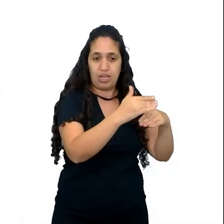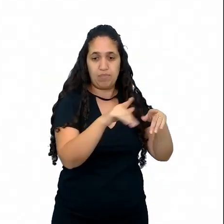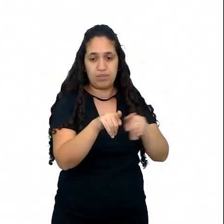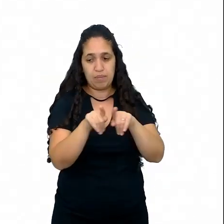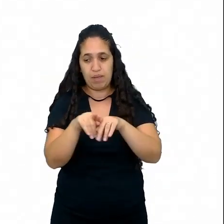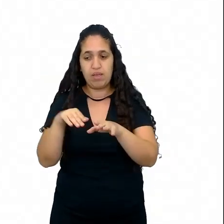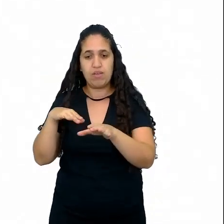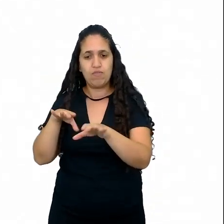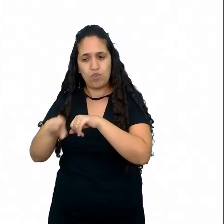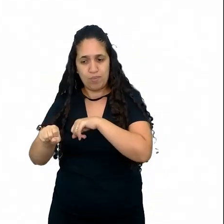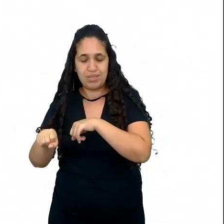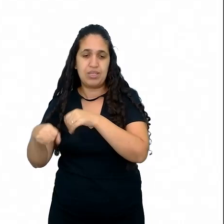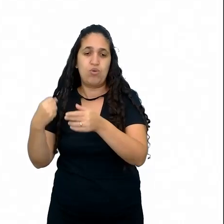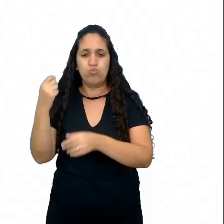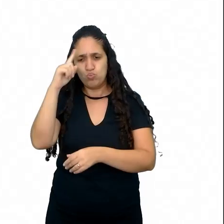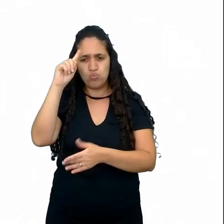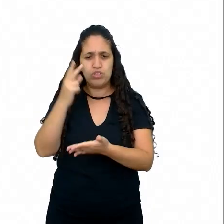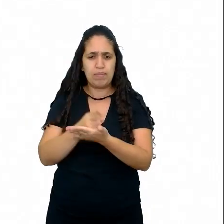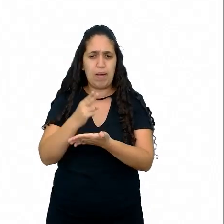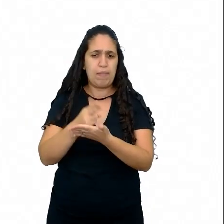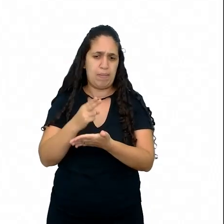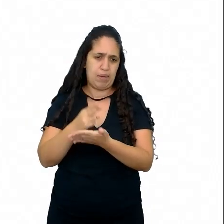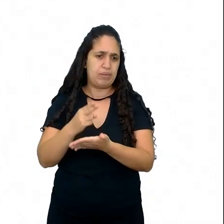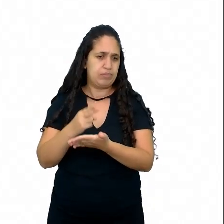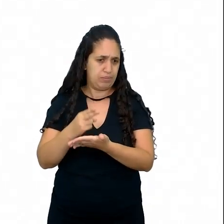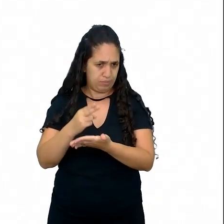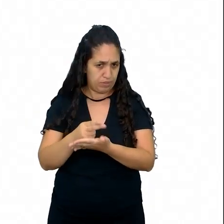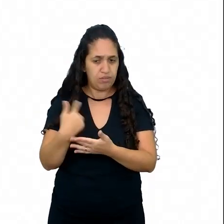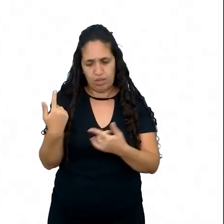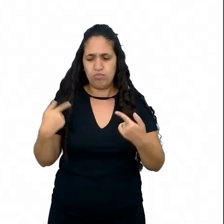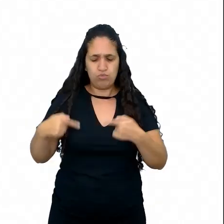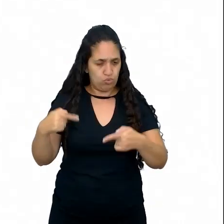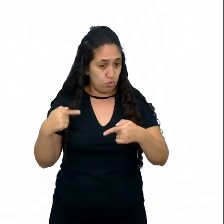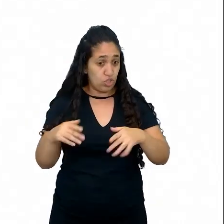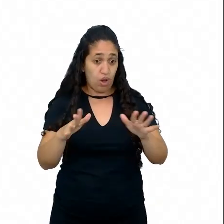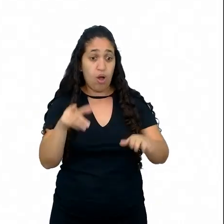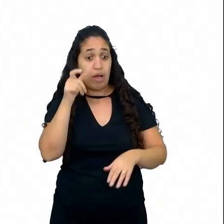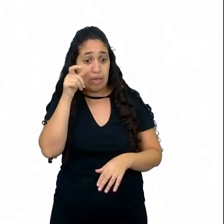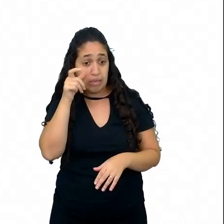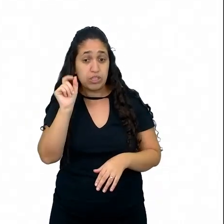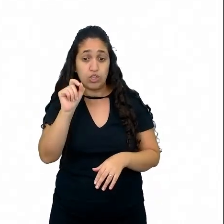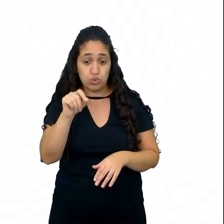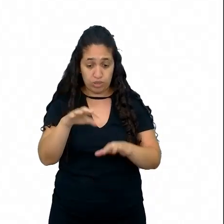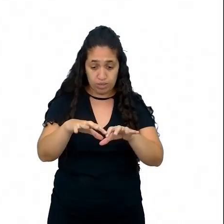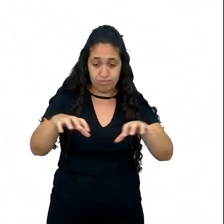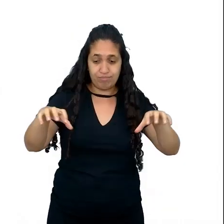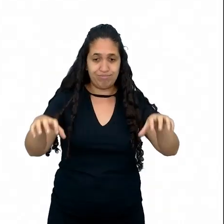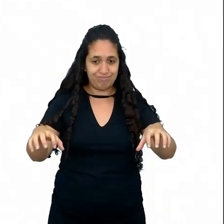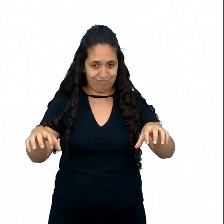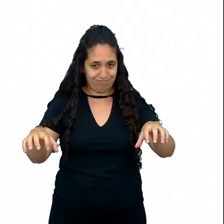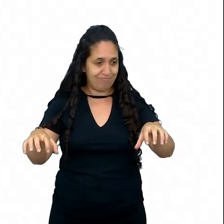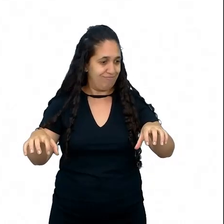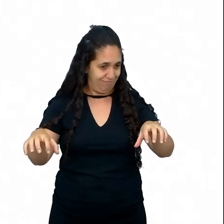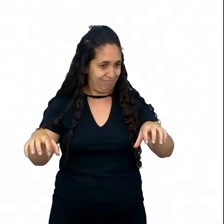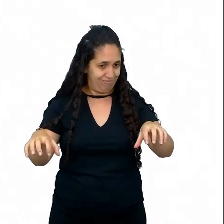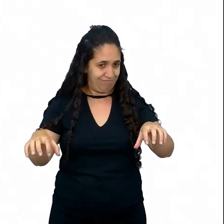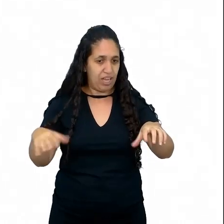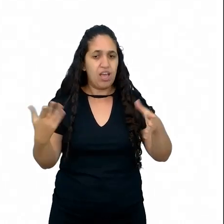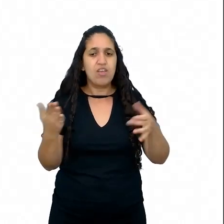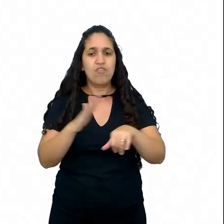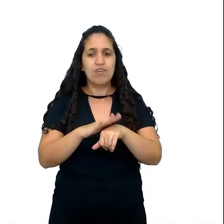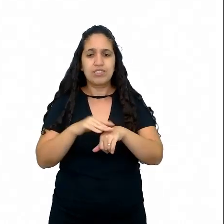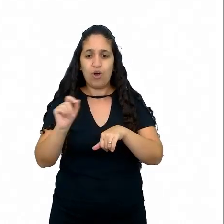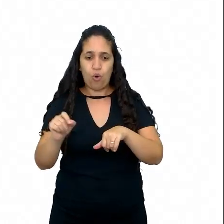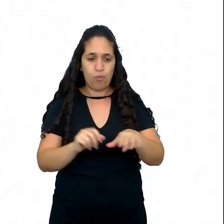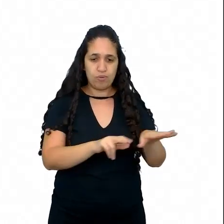série no mesmo dia. Então, a gente já discutia. É interessante como agora nós estamos em 2 pedaços de dias, o que a gente faz em